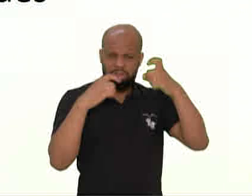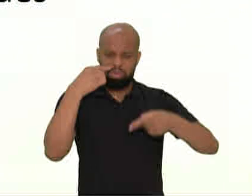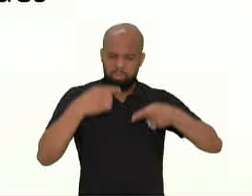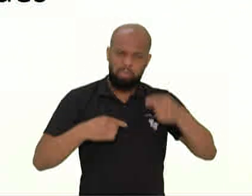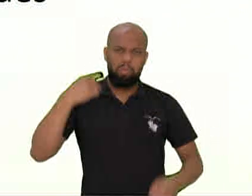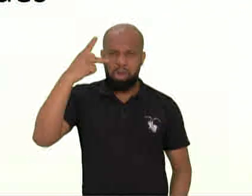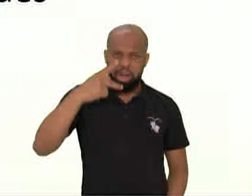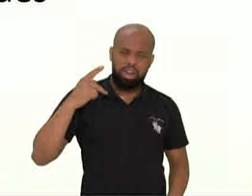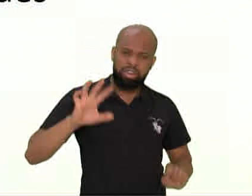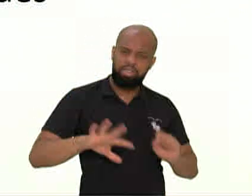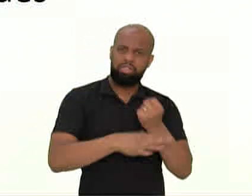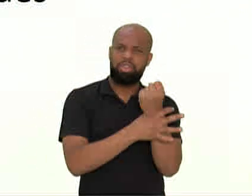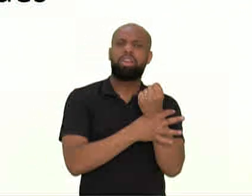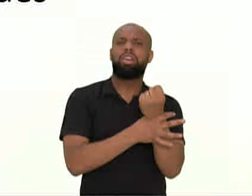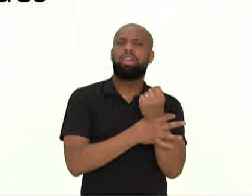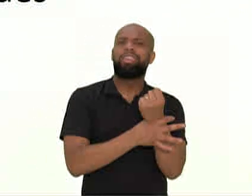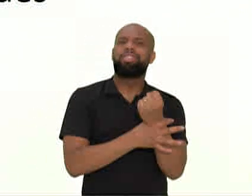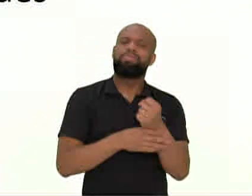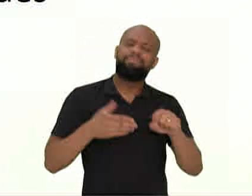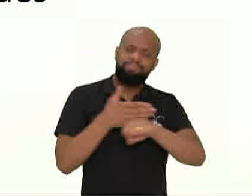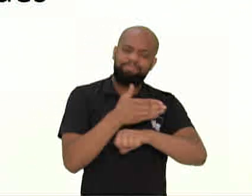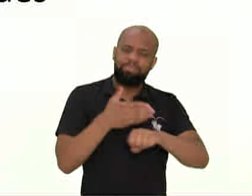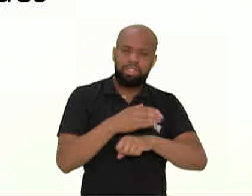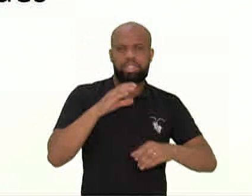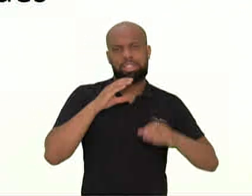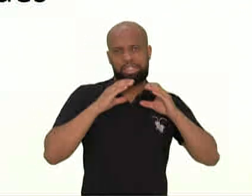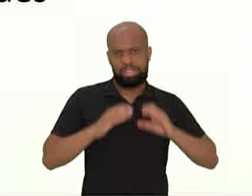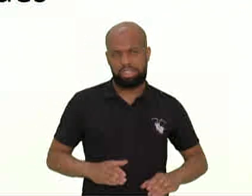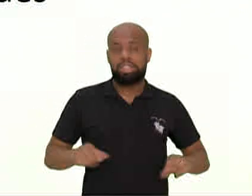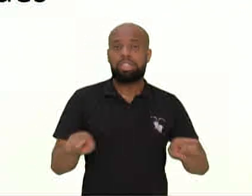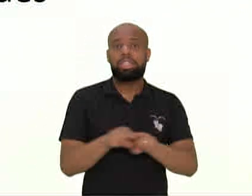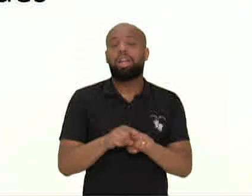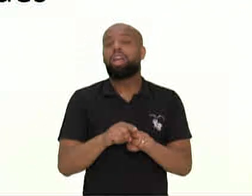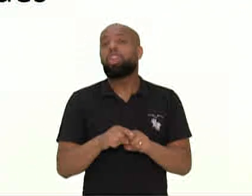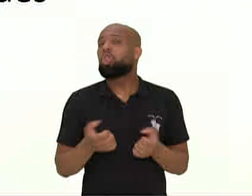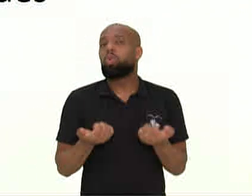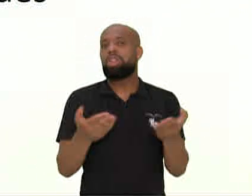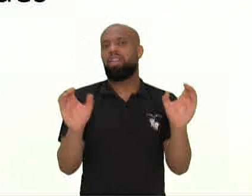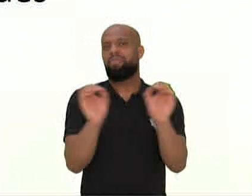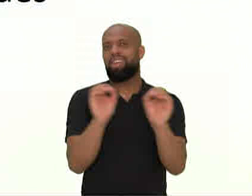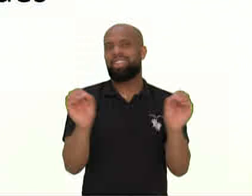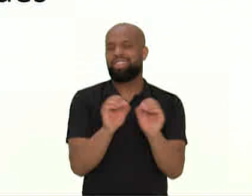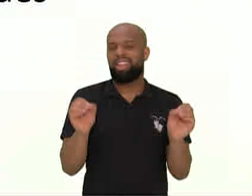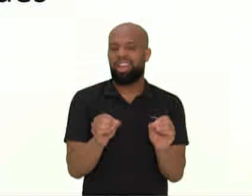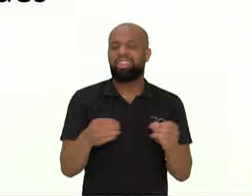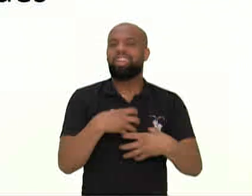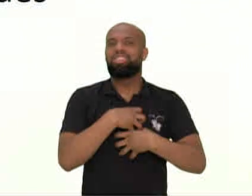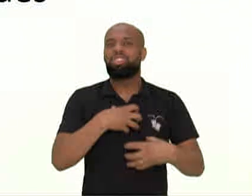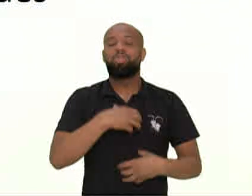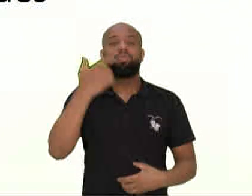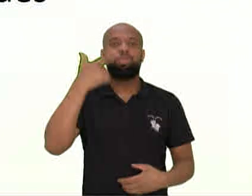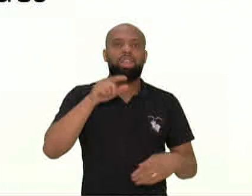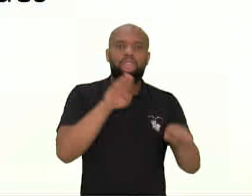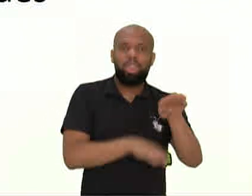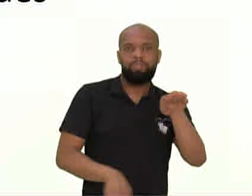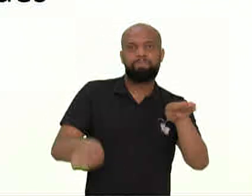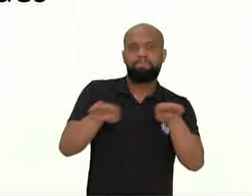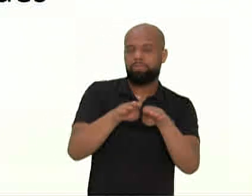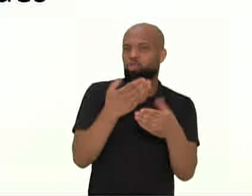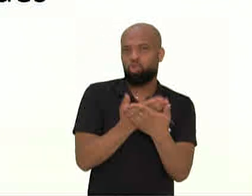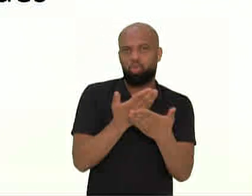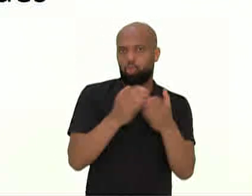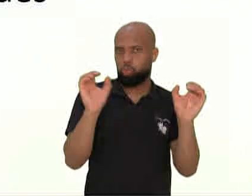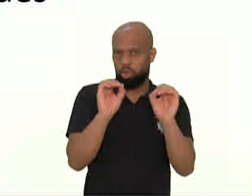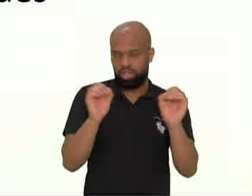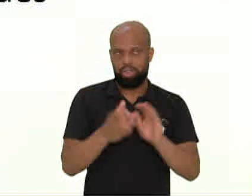de garantir ao povo negro acesso à cidadania plena e sem a garantia de condições para a conquista da igualdade intelectual. Inclusive, eu gostaria de